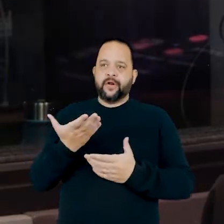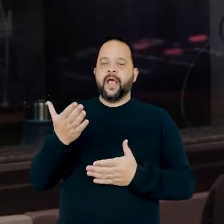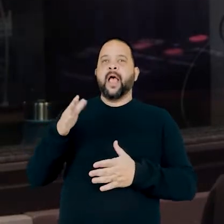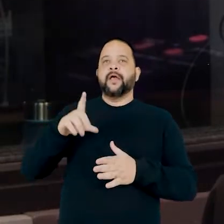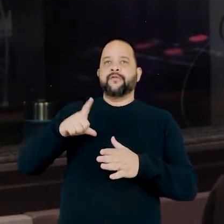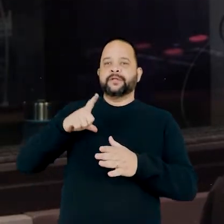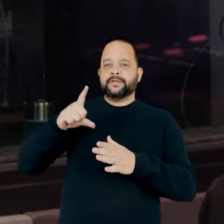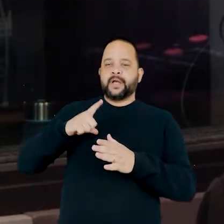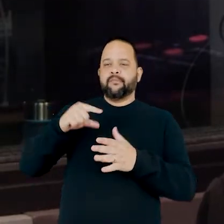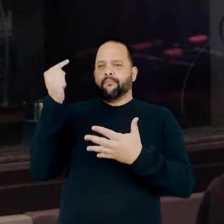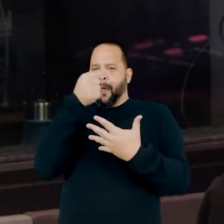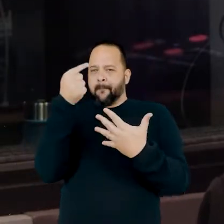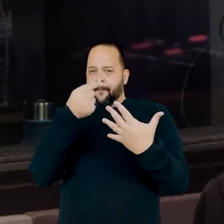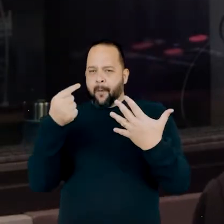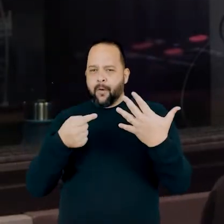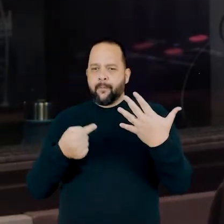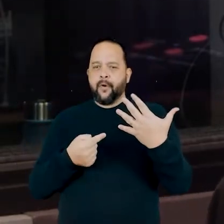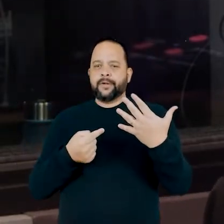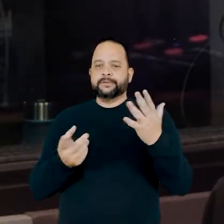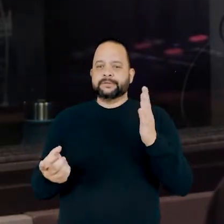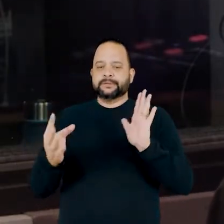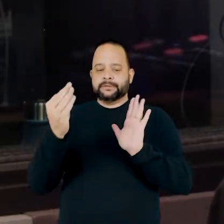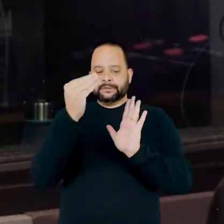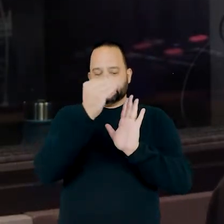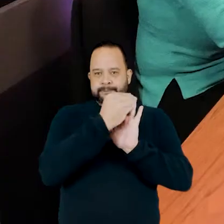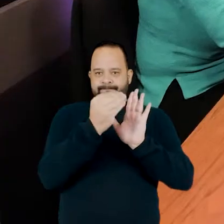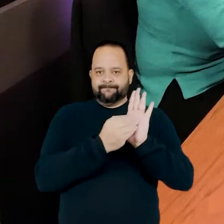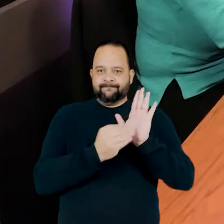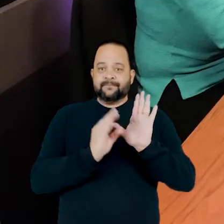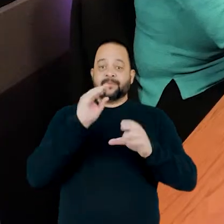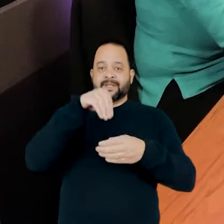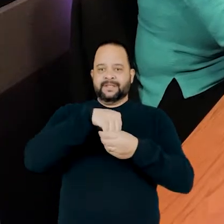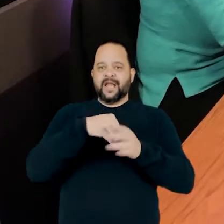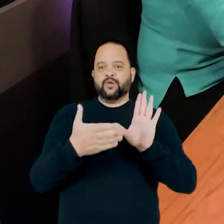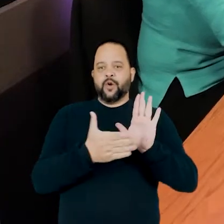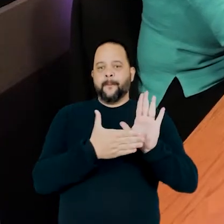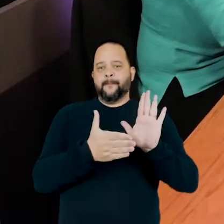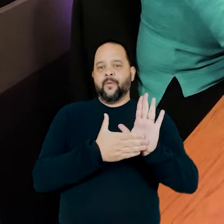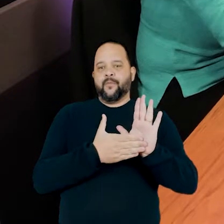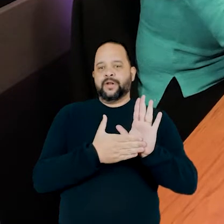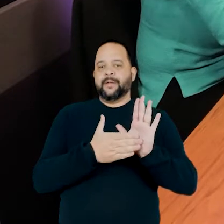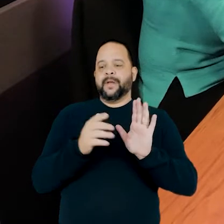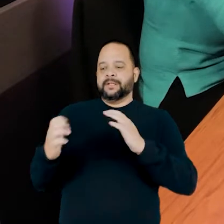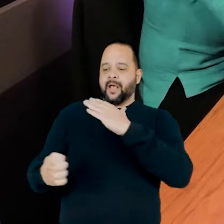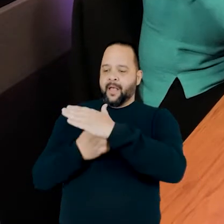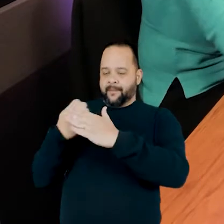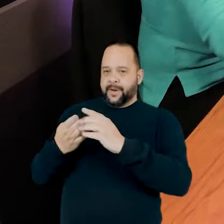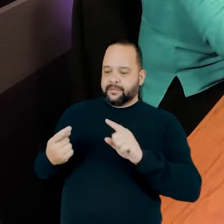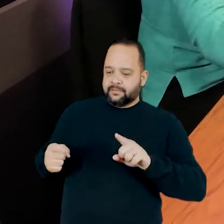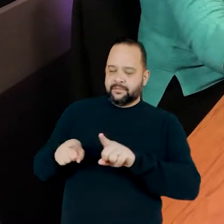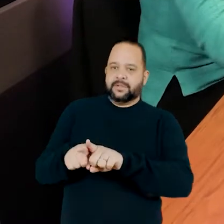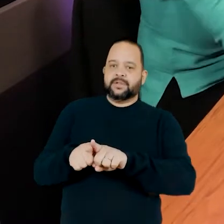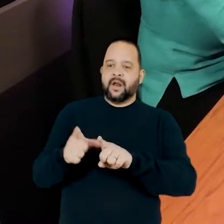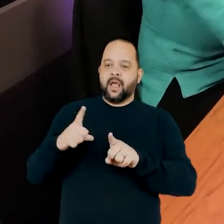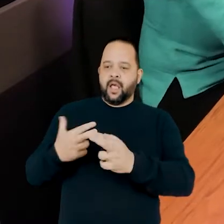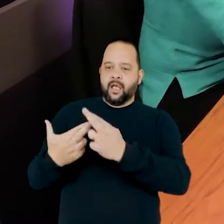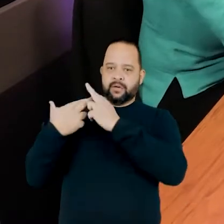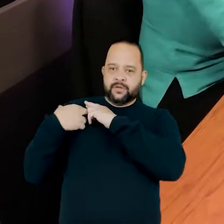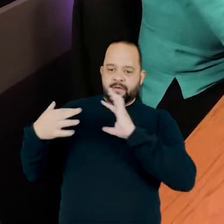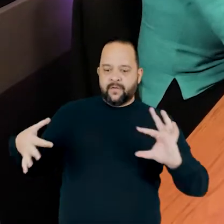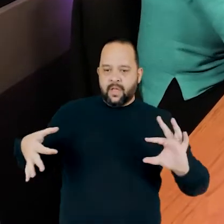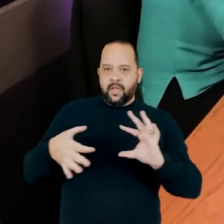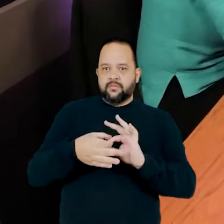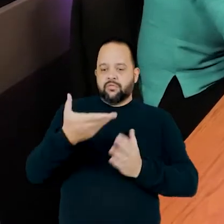e um monte de outras coisas que vai entrar naquela licitação. Então, esse parceiro, ele é o responsável por fazer a integração entre todas as